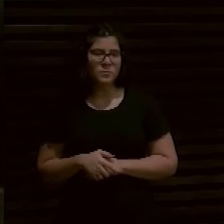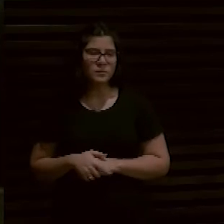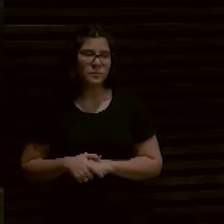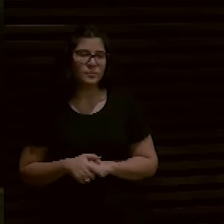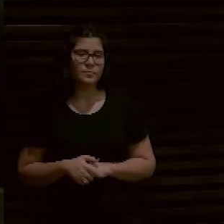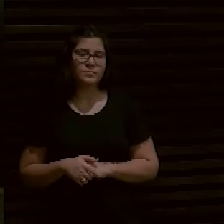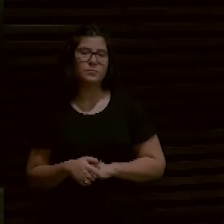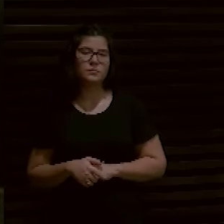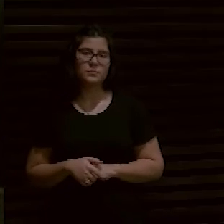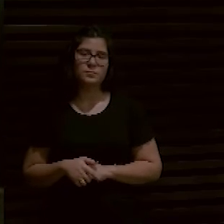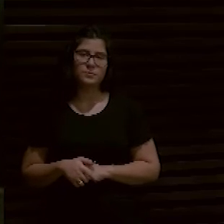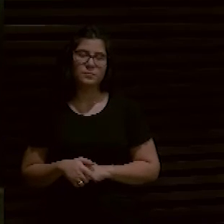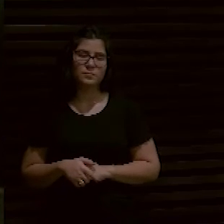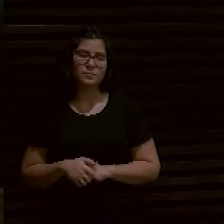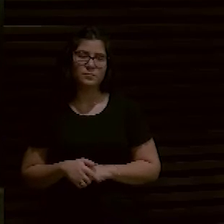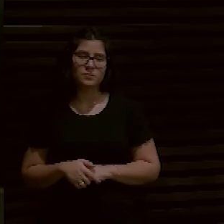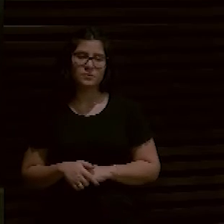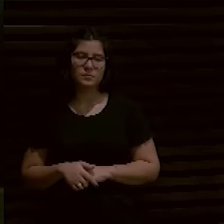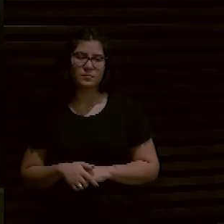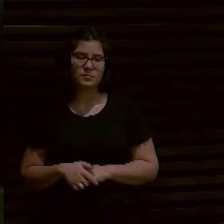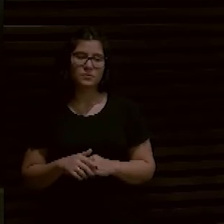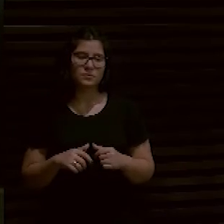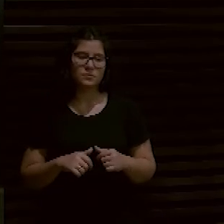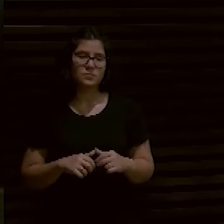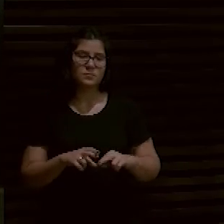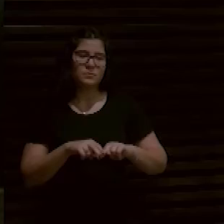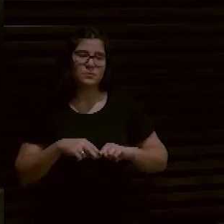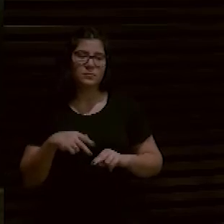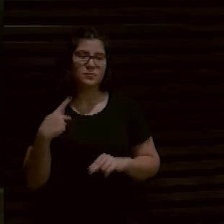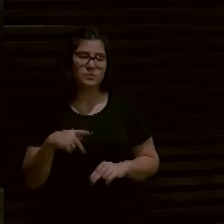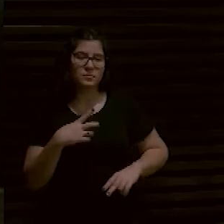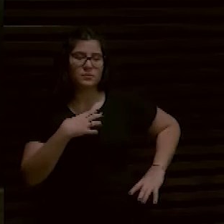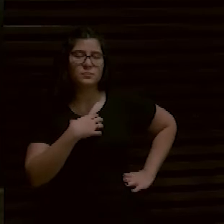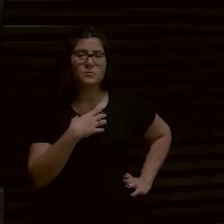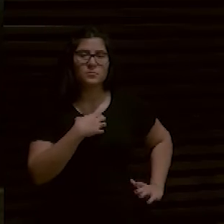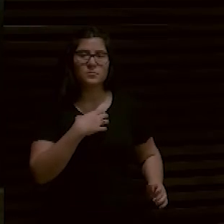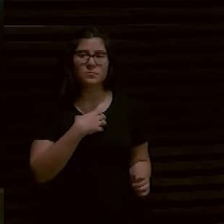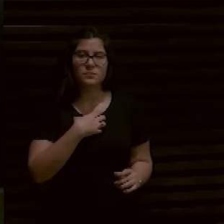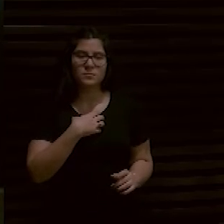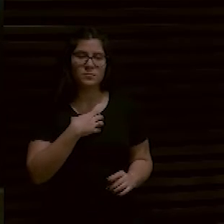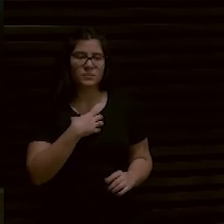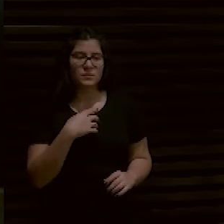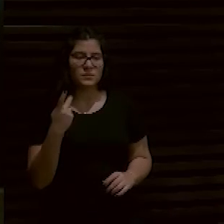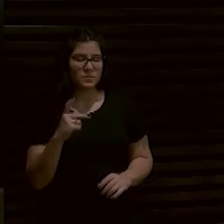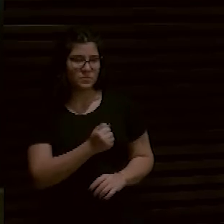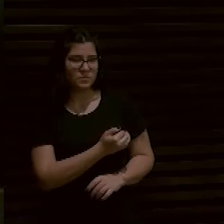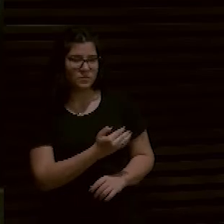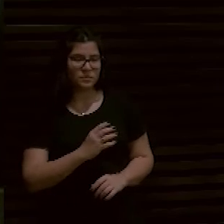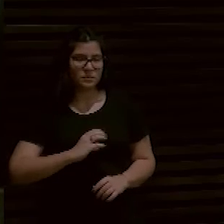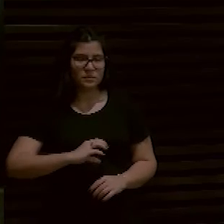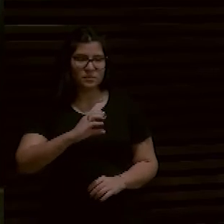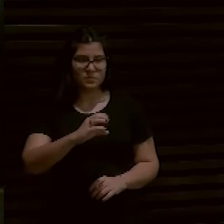isto para dar segundo o seu proceder, segundo aquilo em que o seu coração confia, no Senhor ou em si